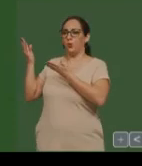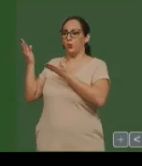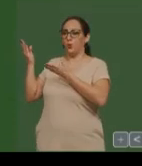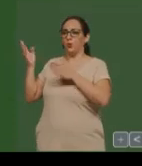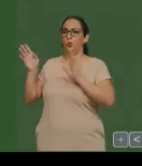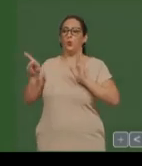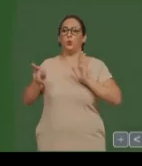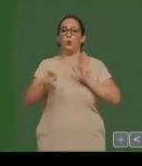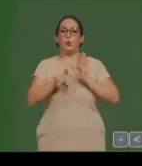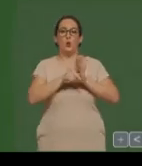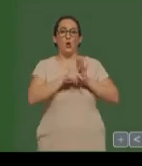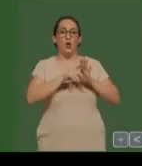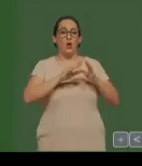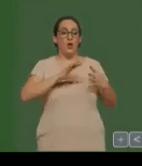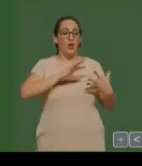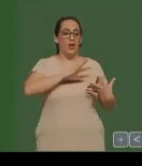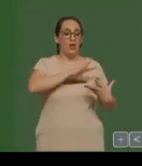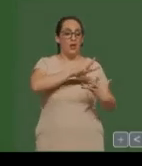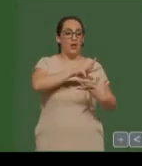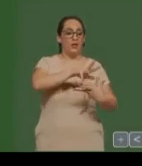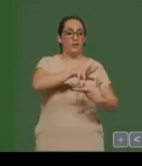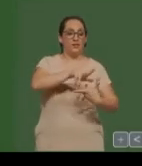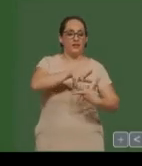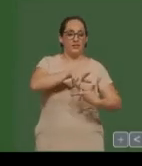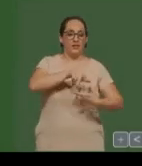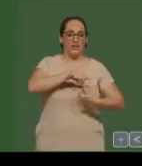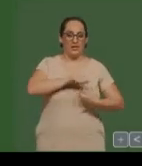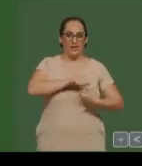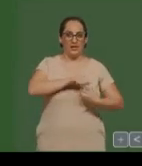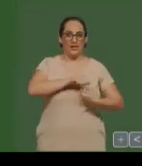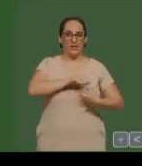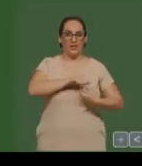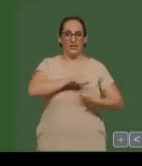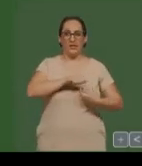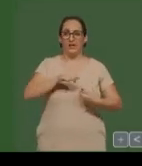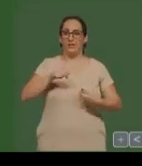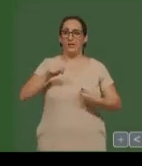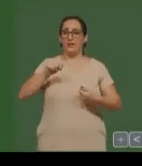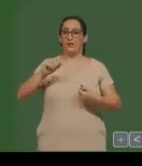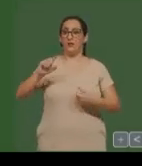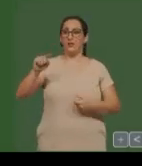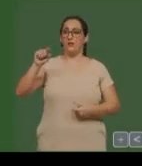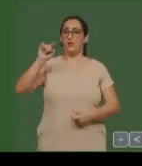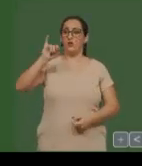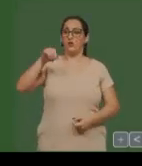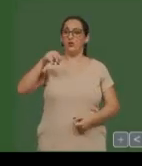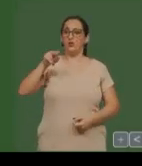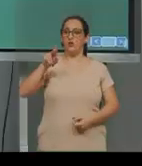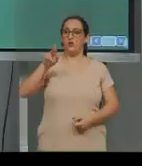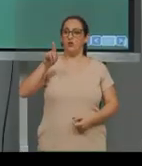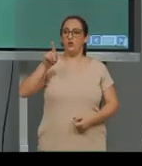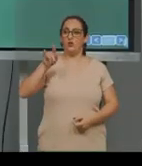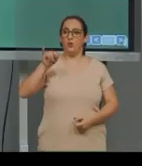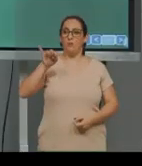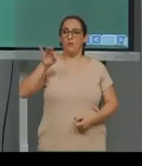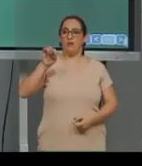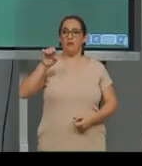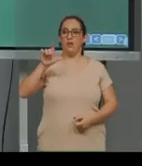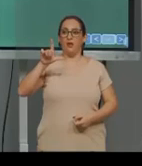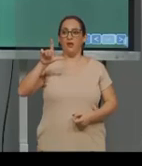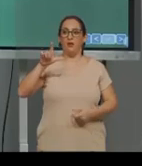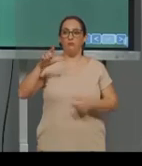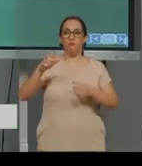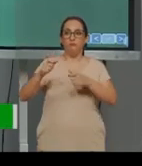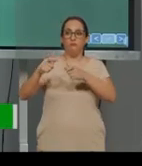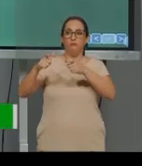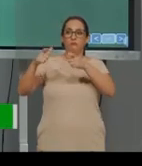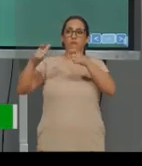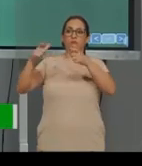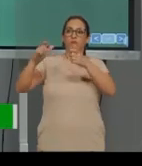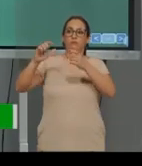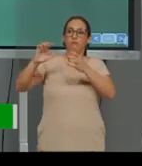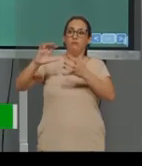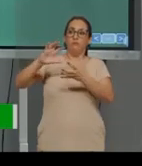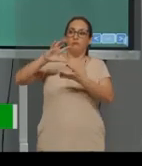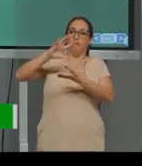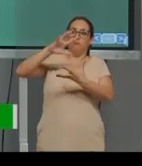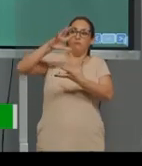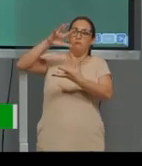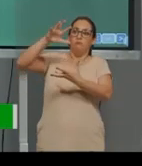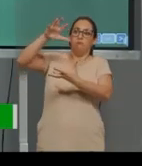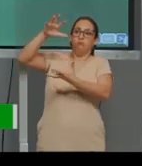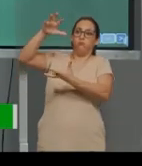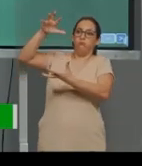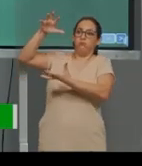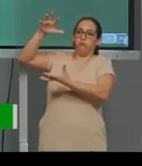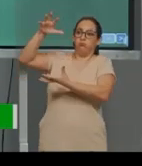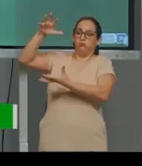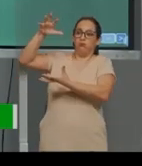Terra e está aqui Júpiter. Júpiter é bem grande. Gente, meu desenho não está proporcional, tá? Ele falou aí que se o raio